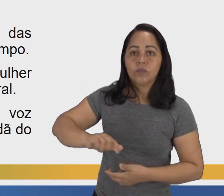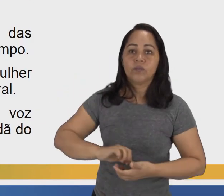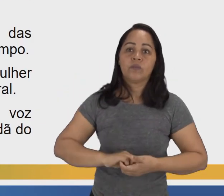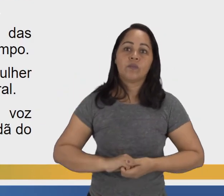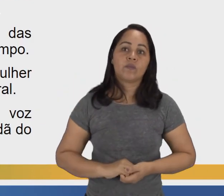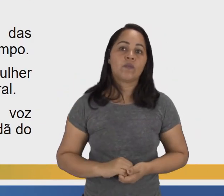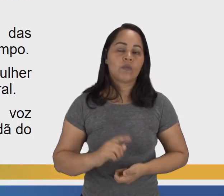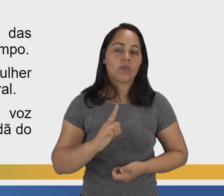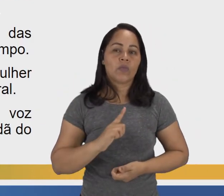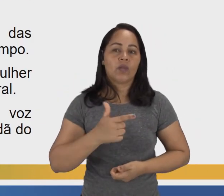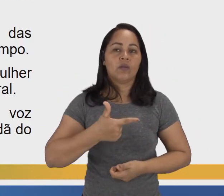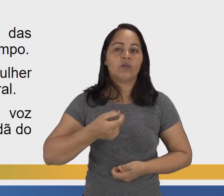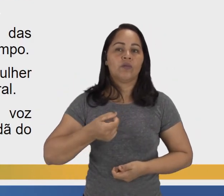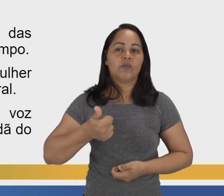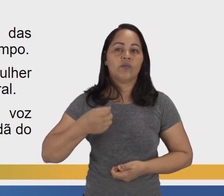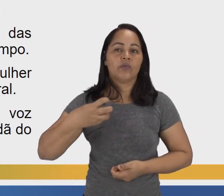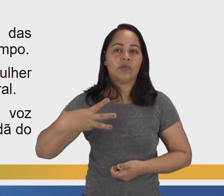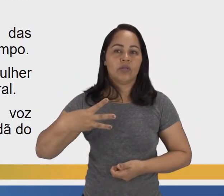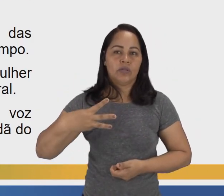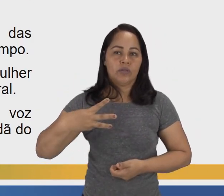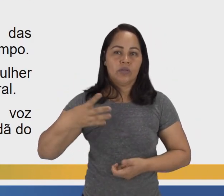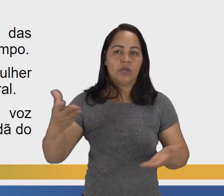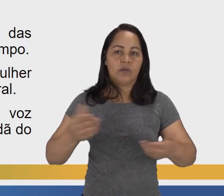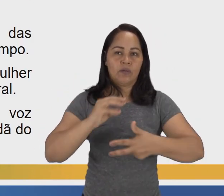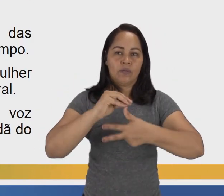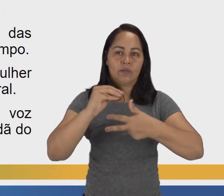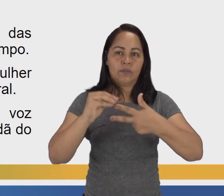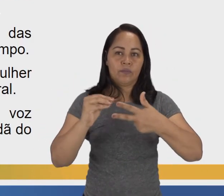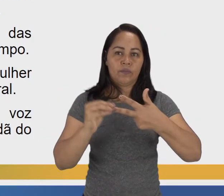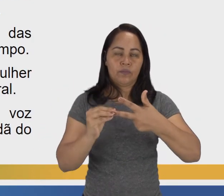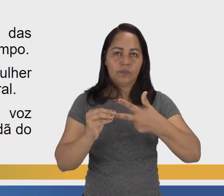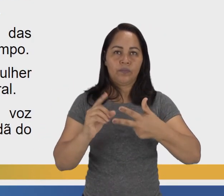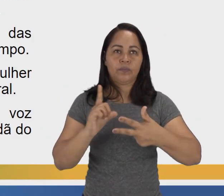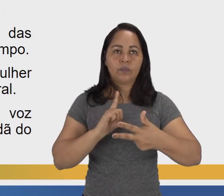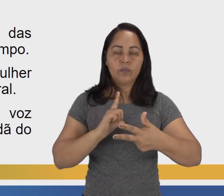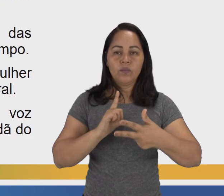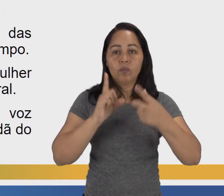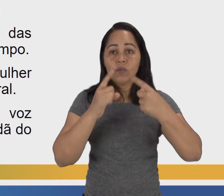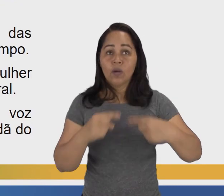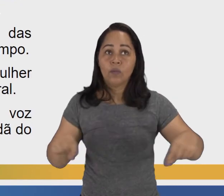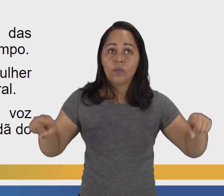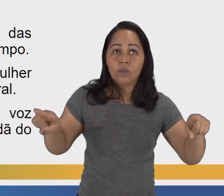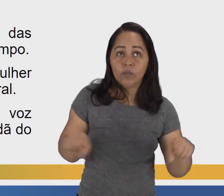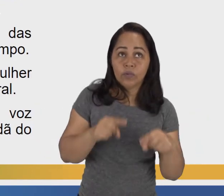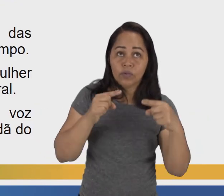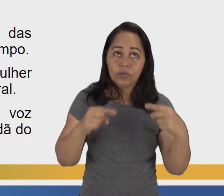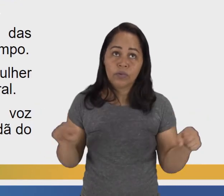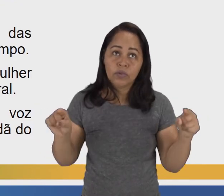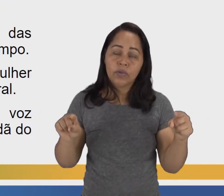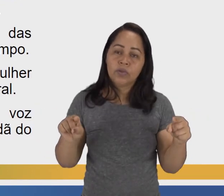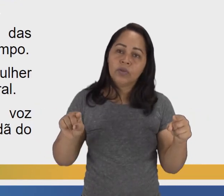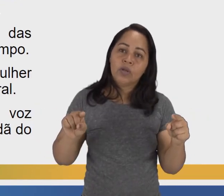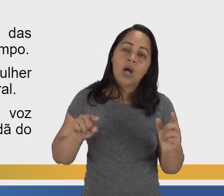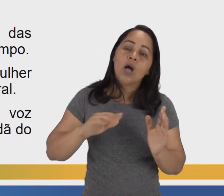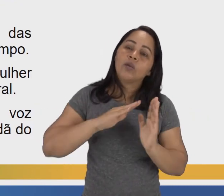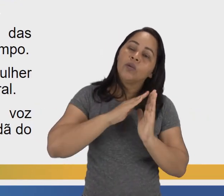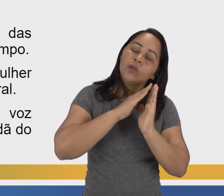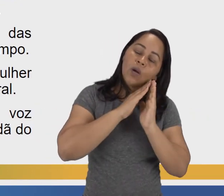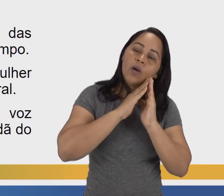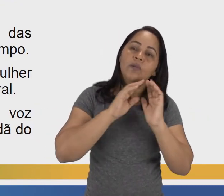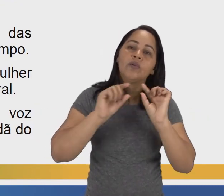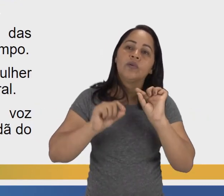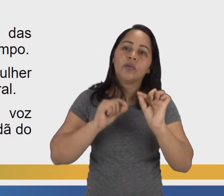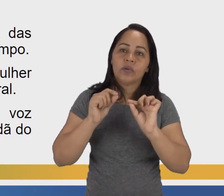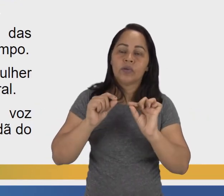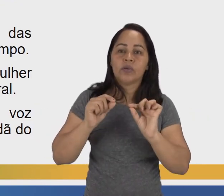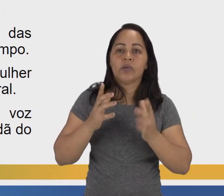lá do Enem de 2013. Eu tenho um pequeno texto, que é uma cantiga, que se chama Duerme Negrito.